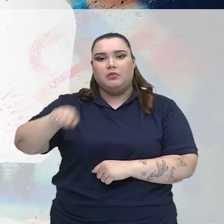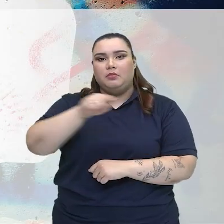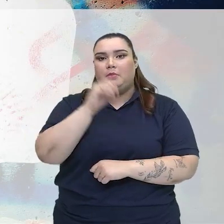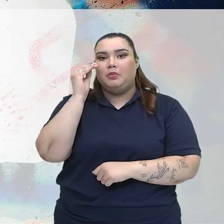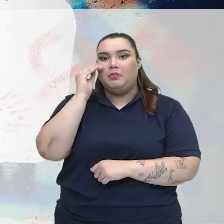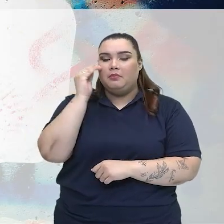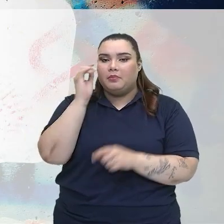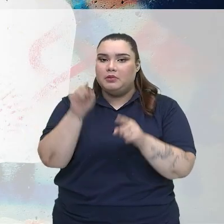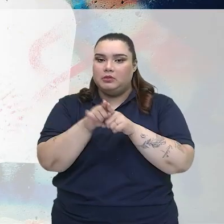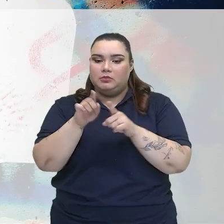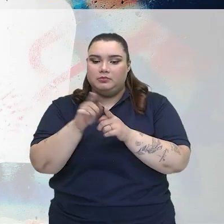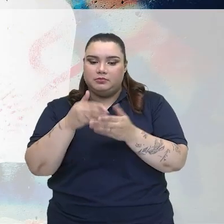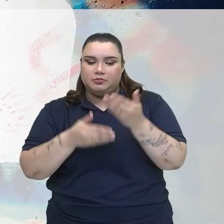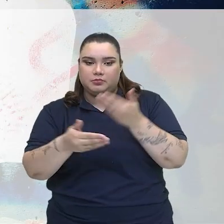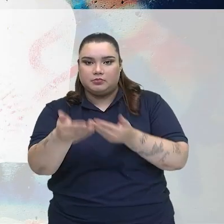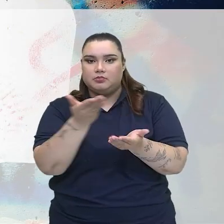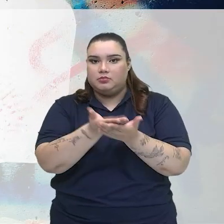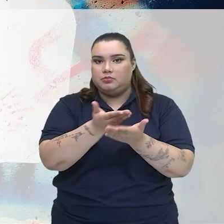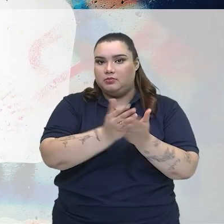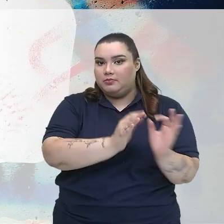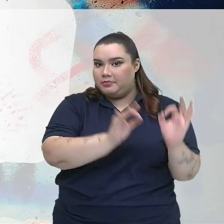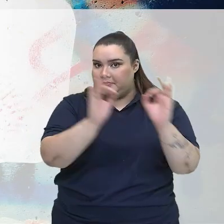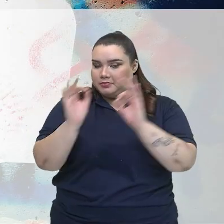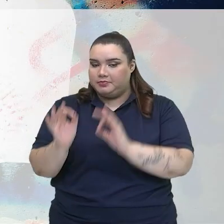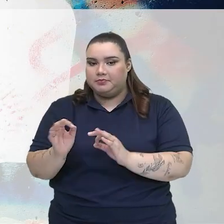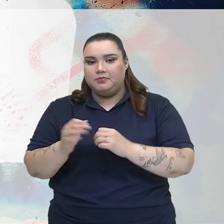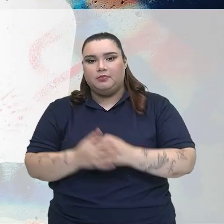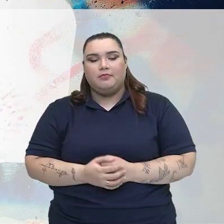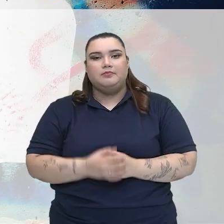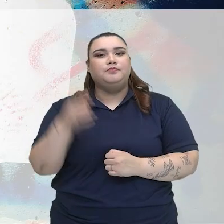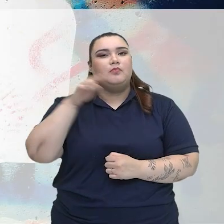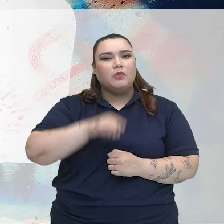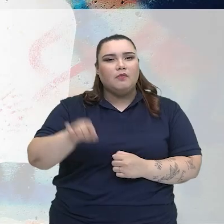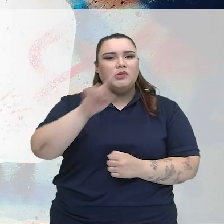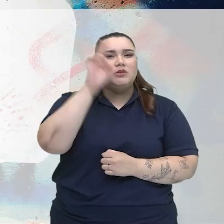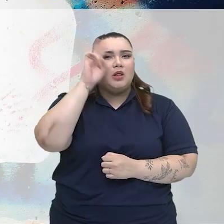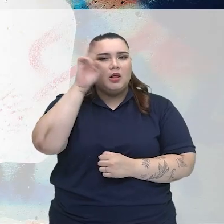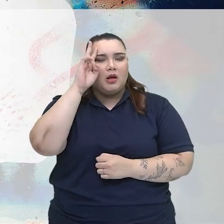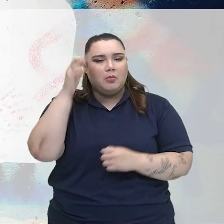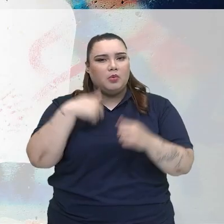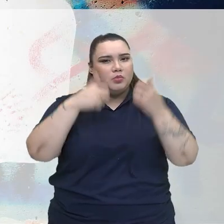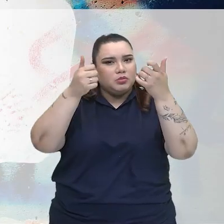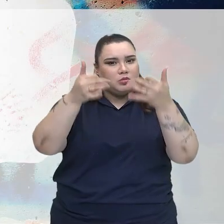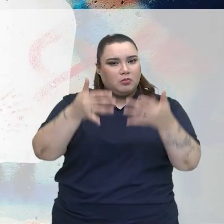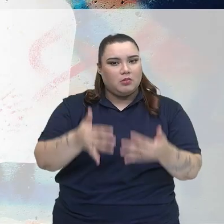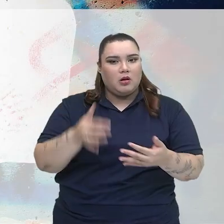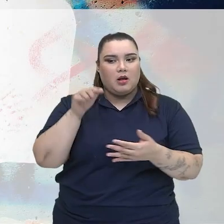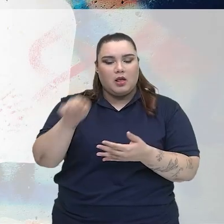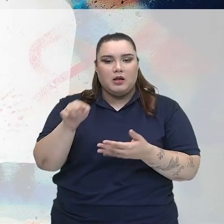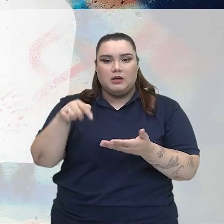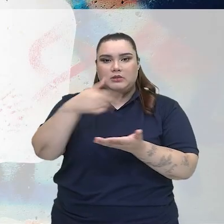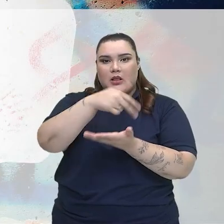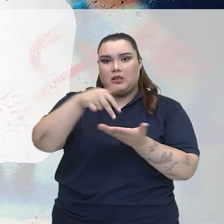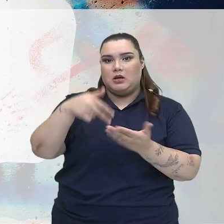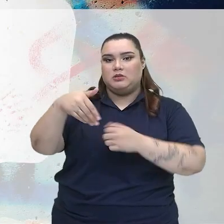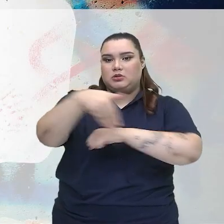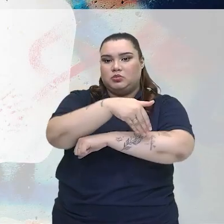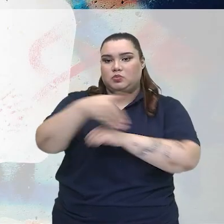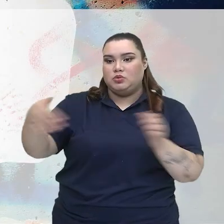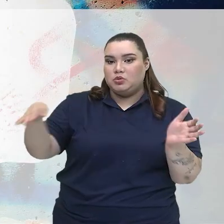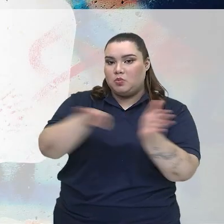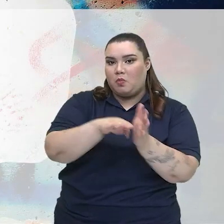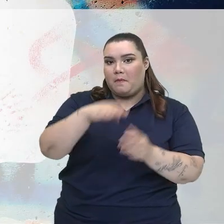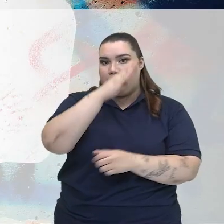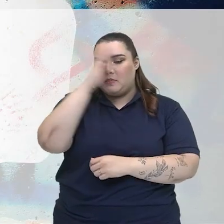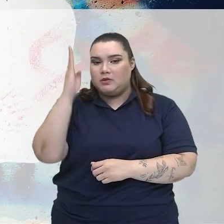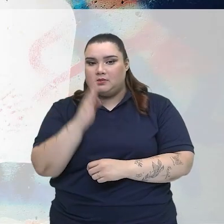conhecer também no decorrer da nossa aula. Aí vocês lembram que eu falei para vocês que quando o street dance chegou ao Brasil,